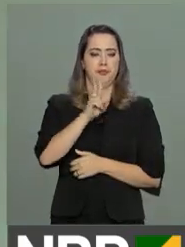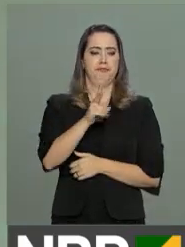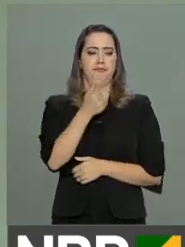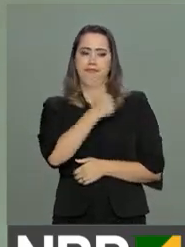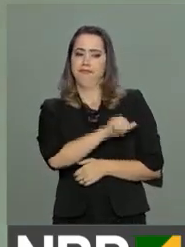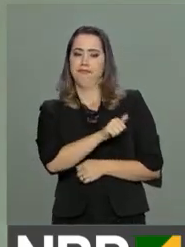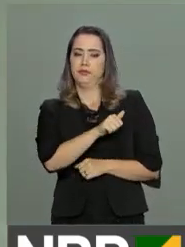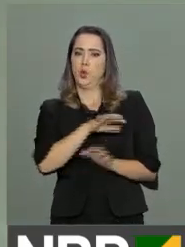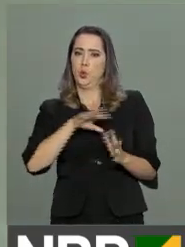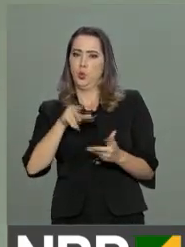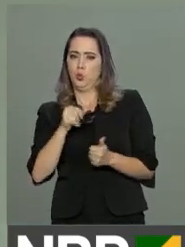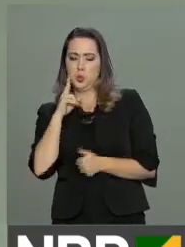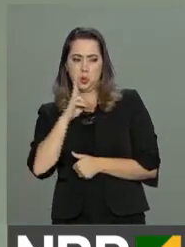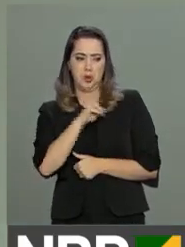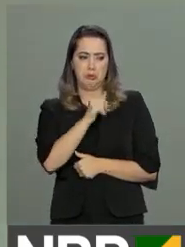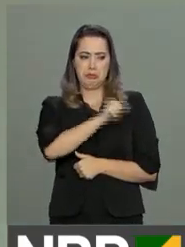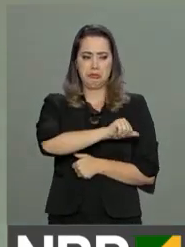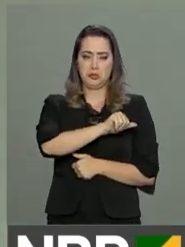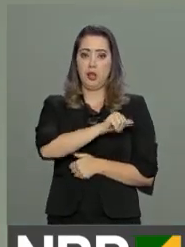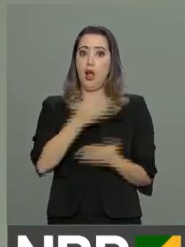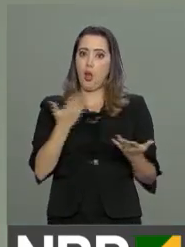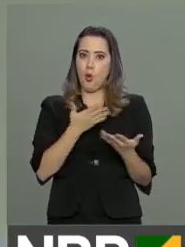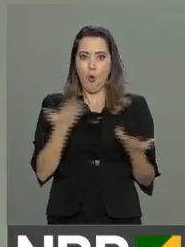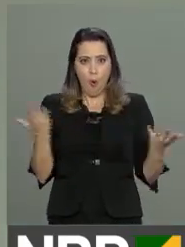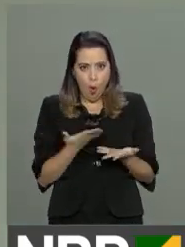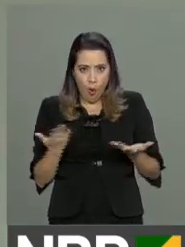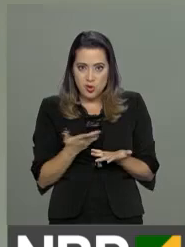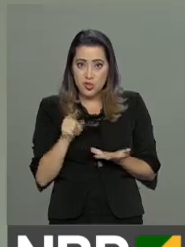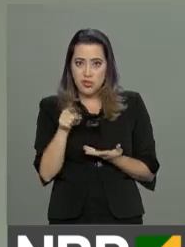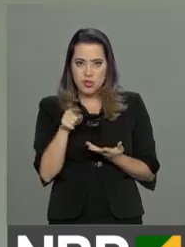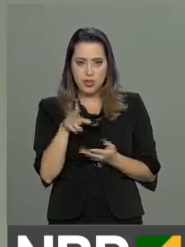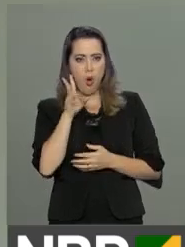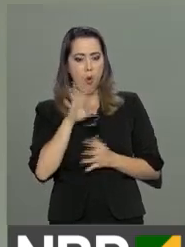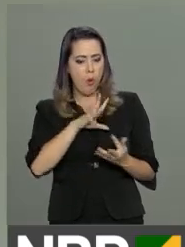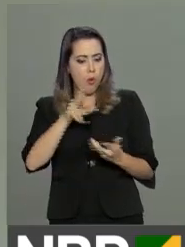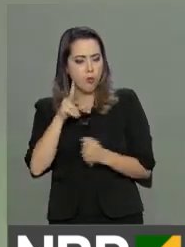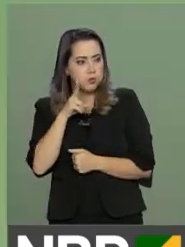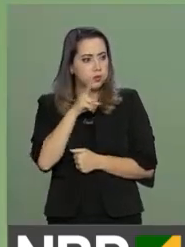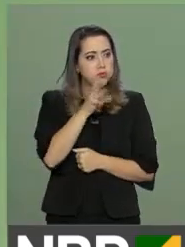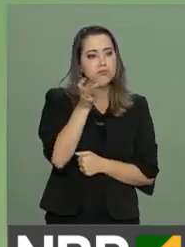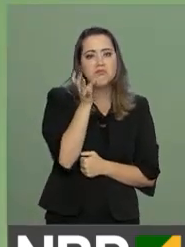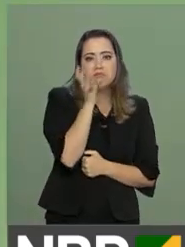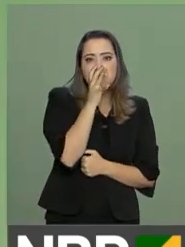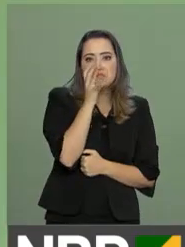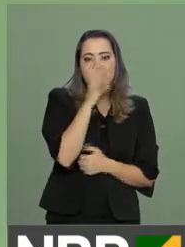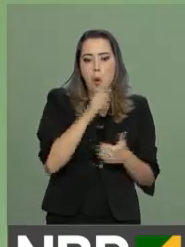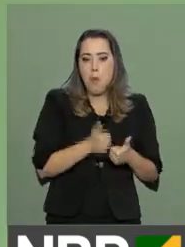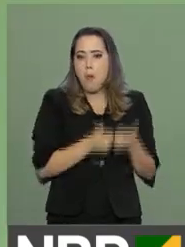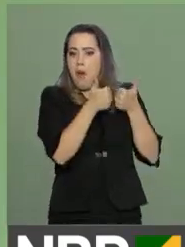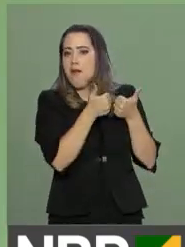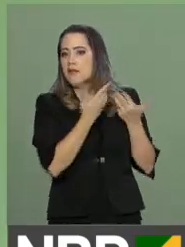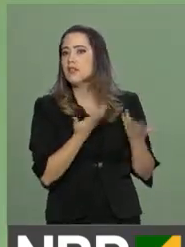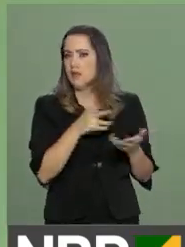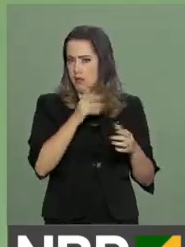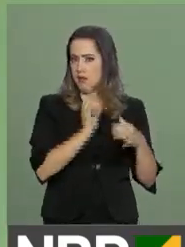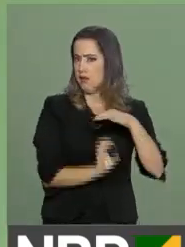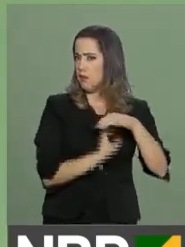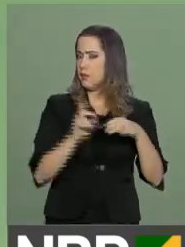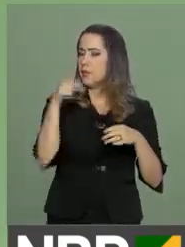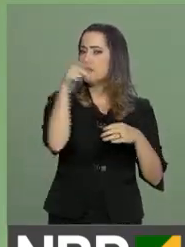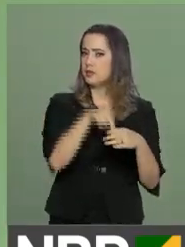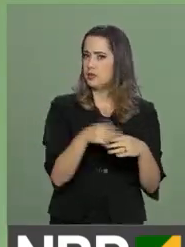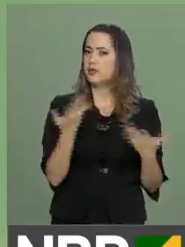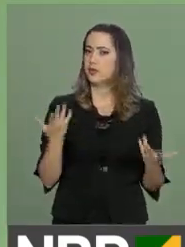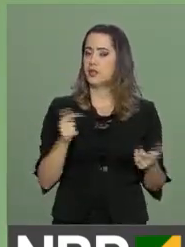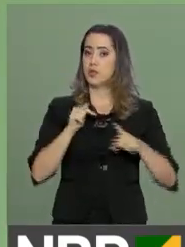internacional. Hoje ela voltou a ganhar credibilidade no cenário nacional e no cenário internacional. A